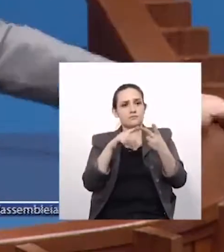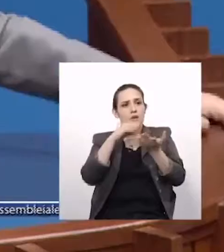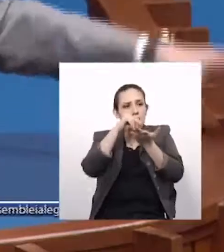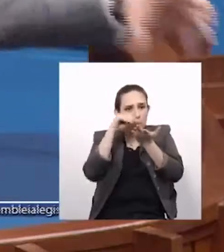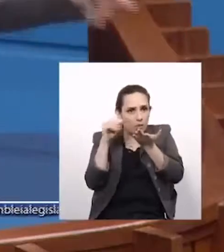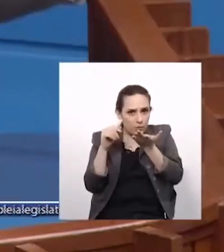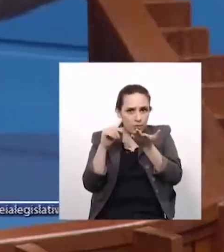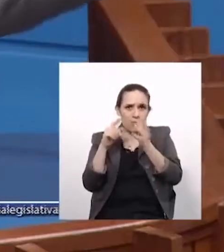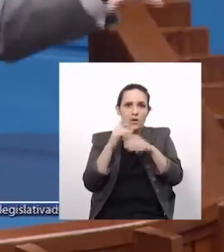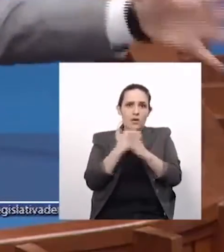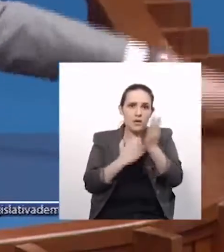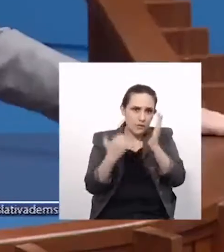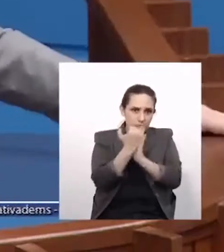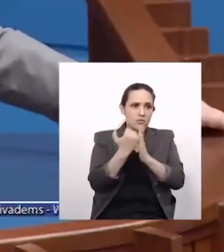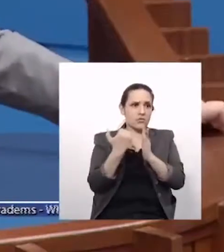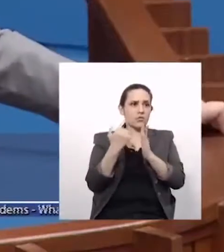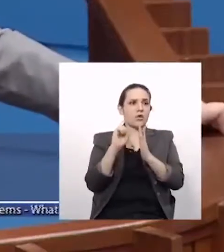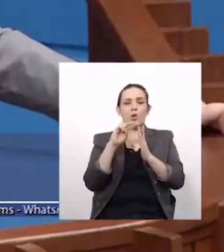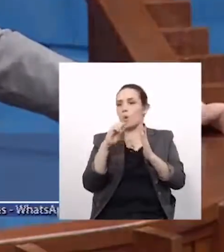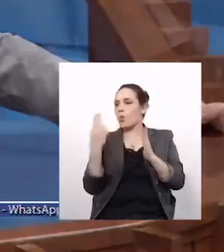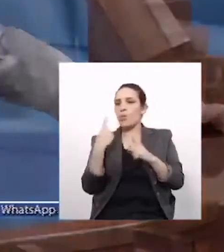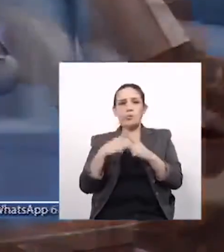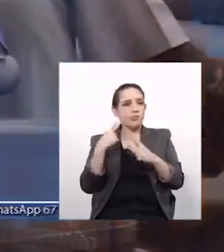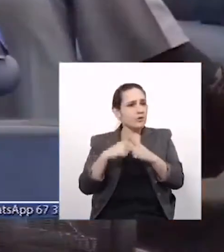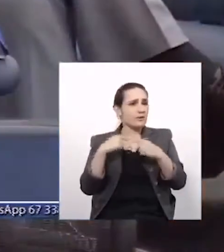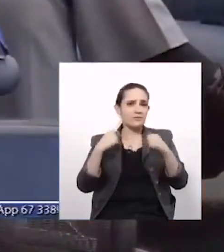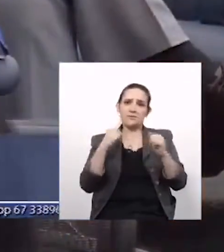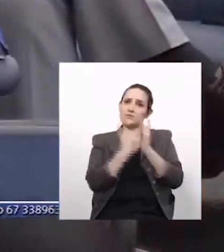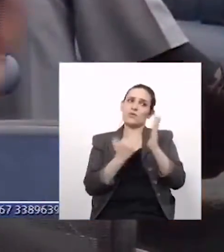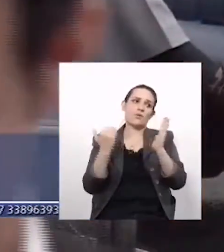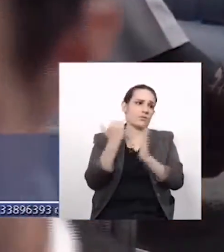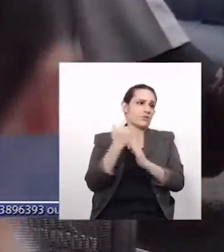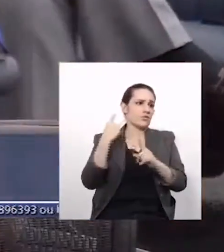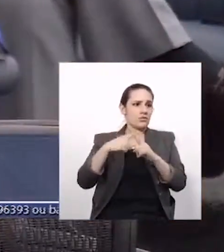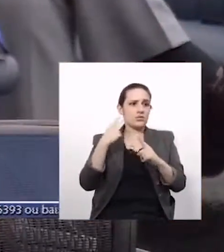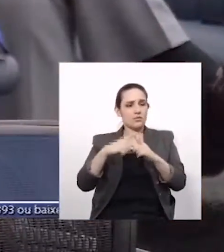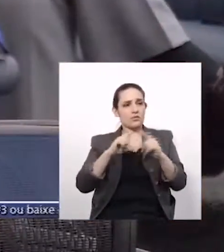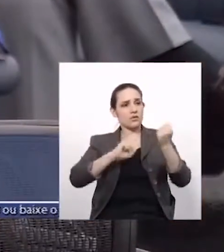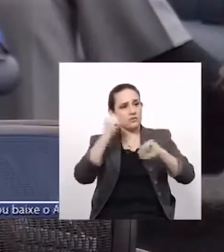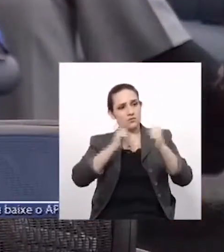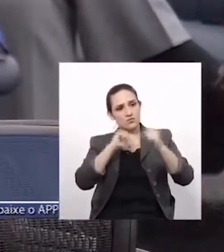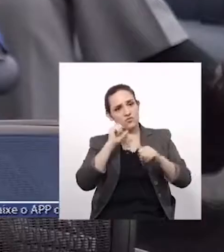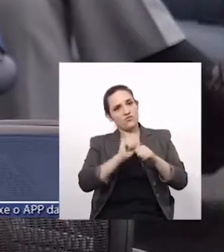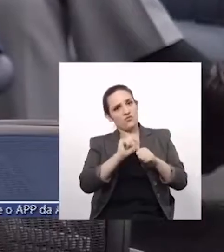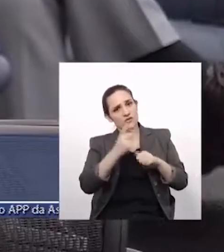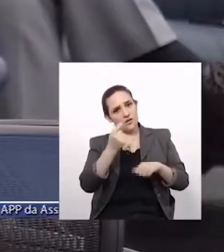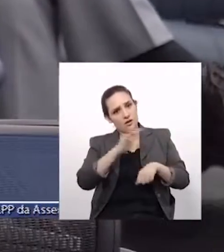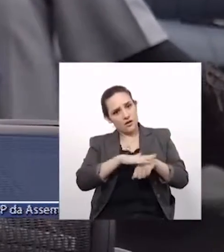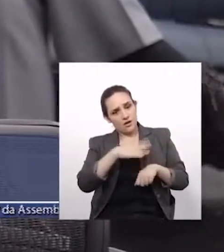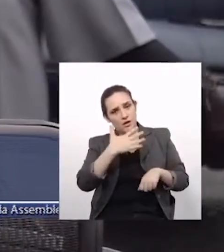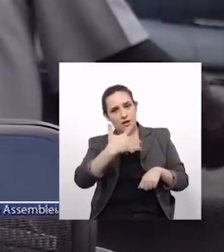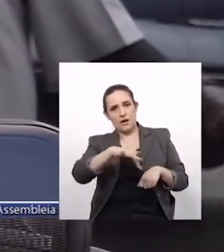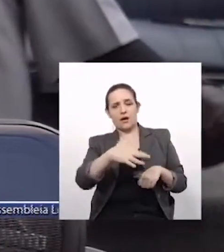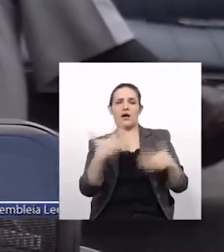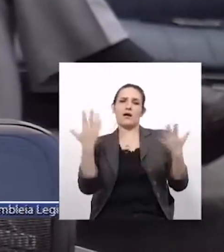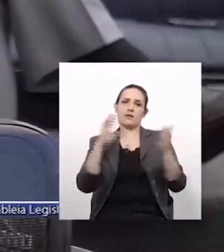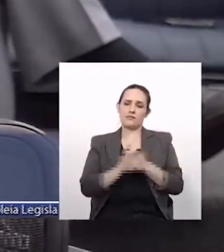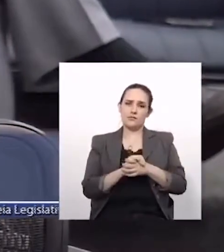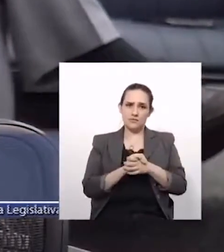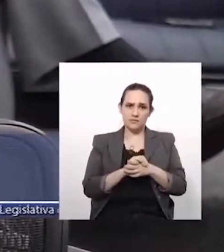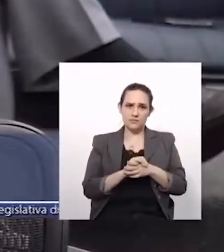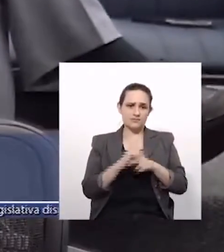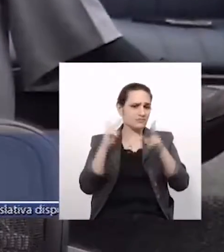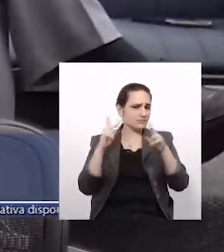foi elevado de uma forma coordenada pelo aqueles que produzem o pãozinho, para me poder ter o fato determinado? É a mesma coisa